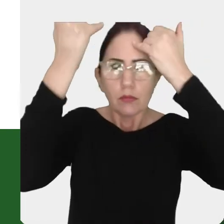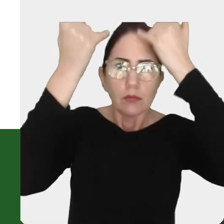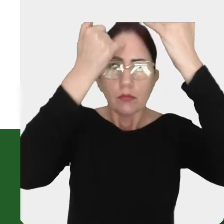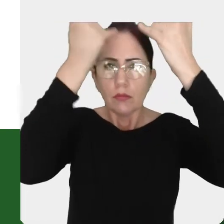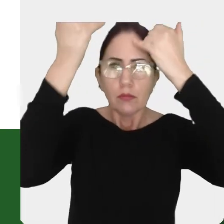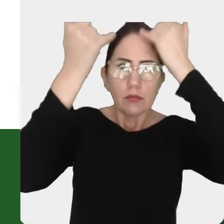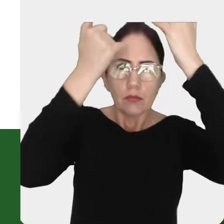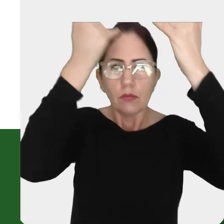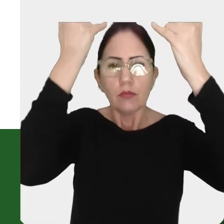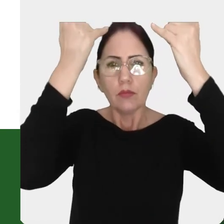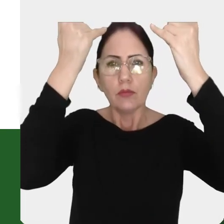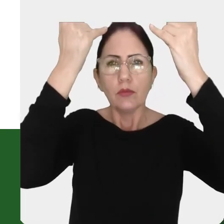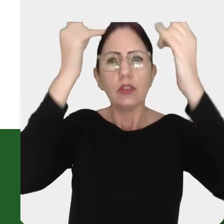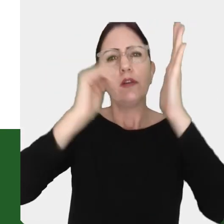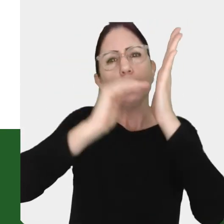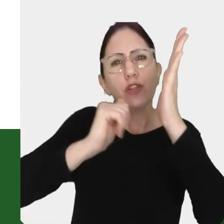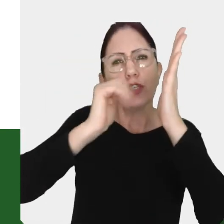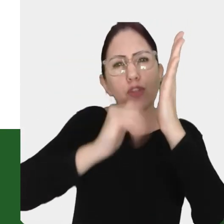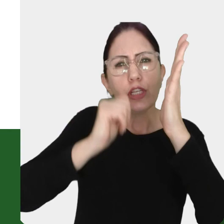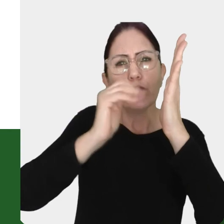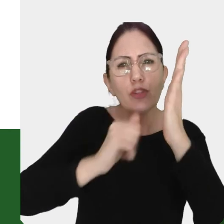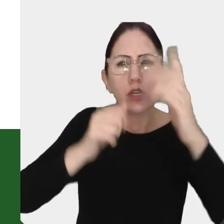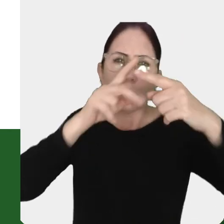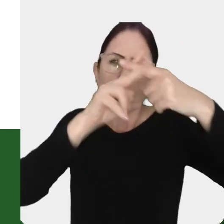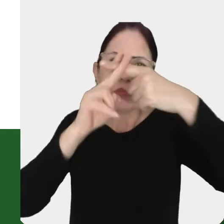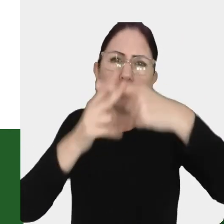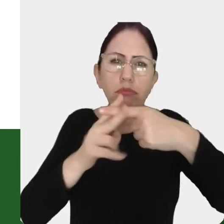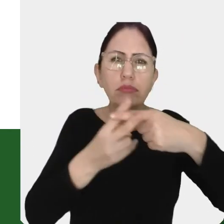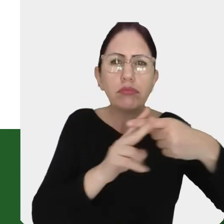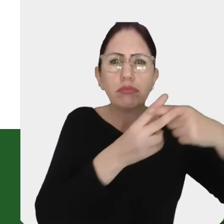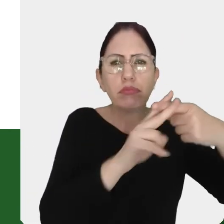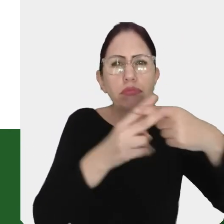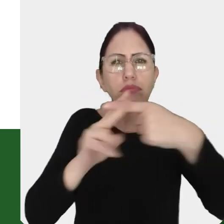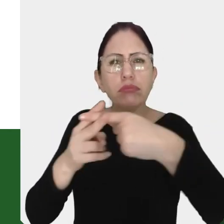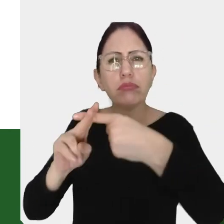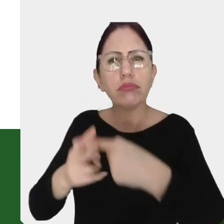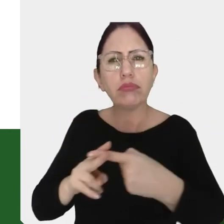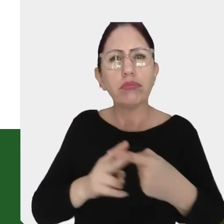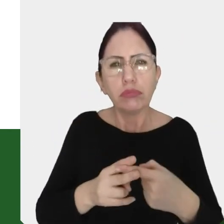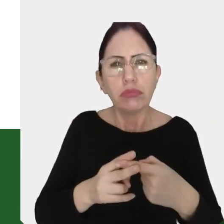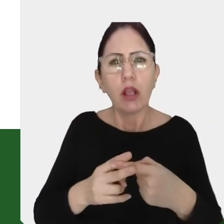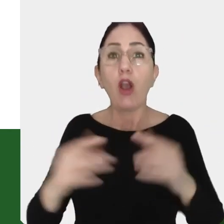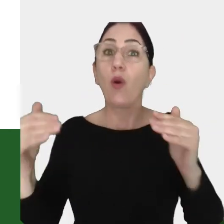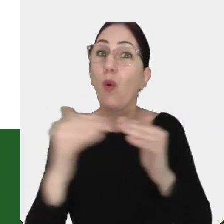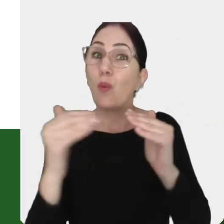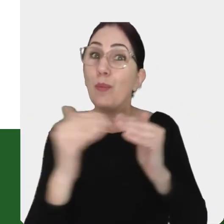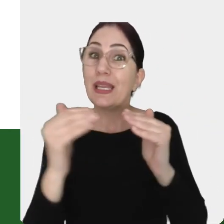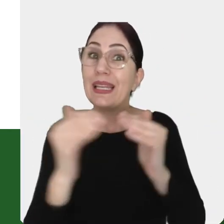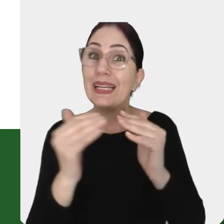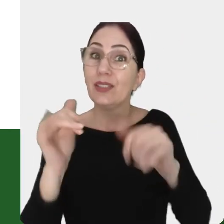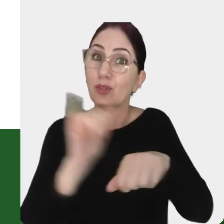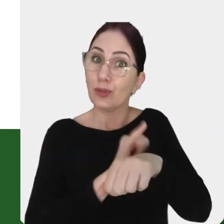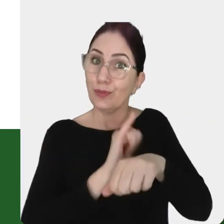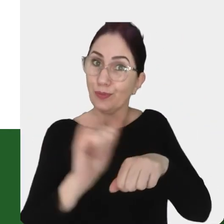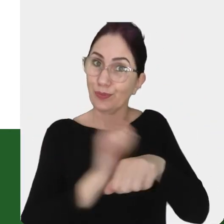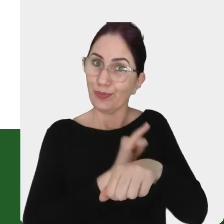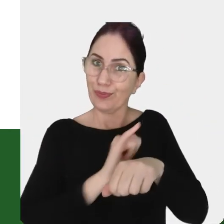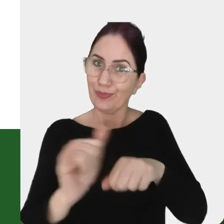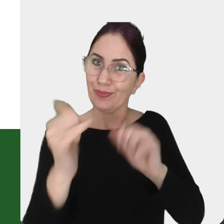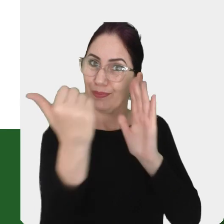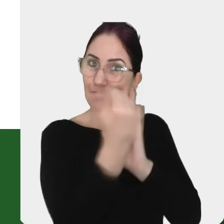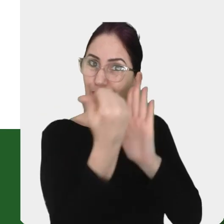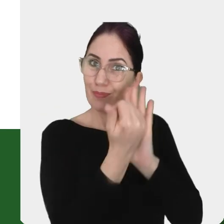muitas ideias, e aí a gente vai refinando a partir do que foi definido lá na estratégia, dos